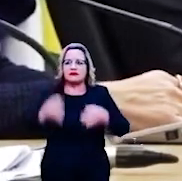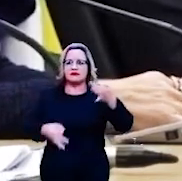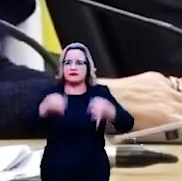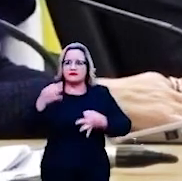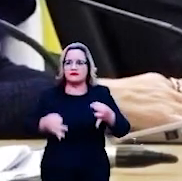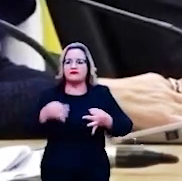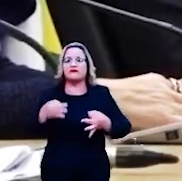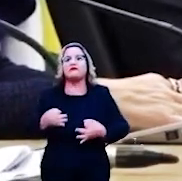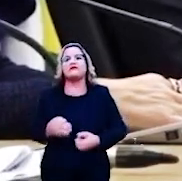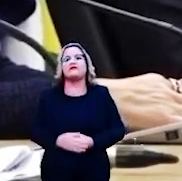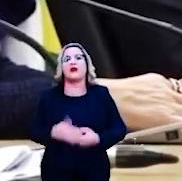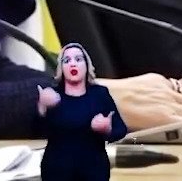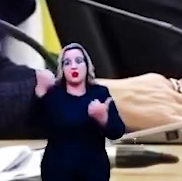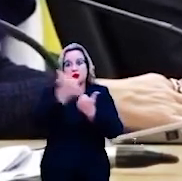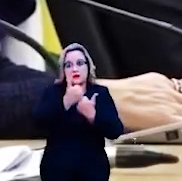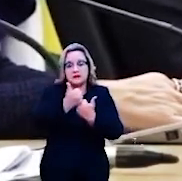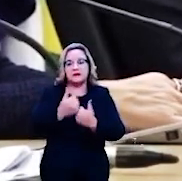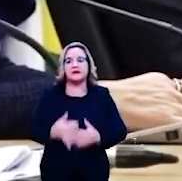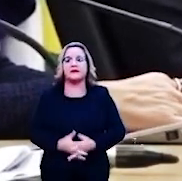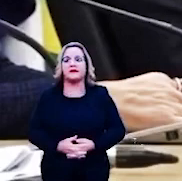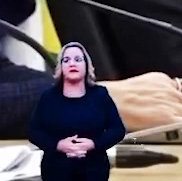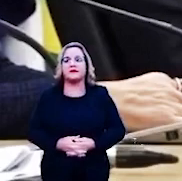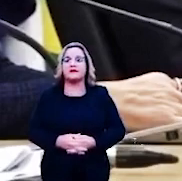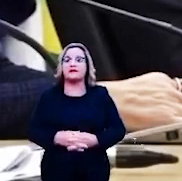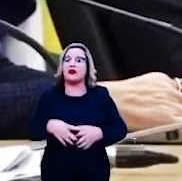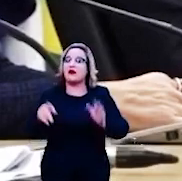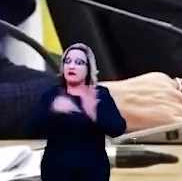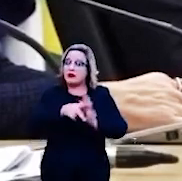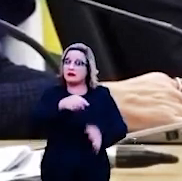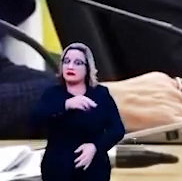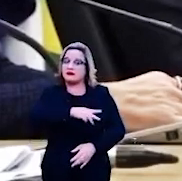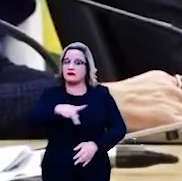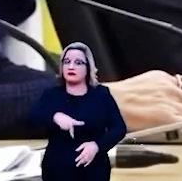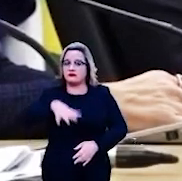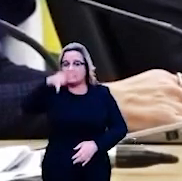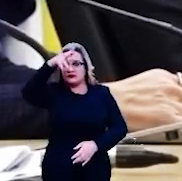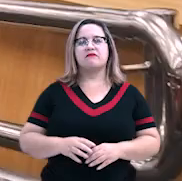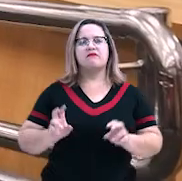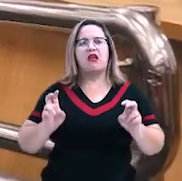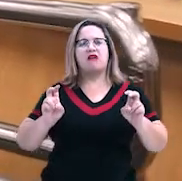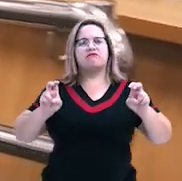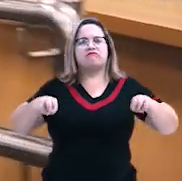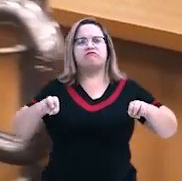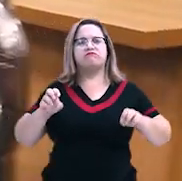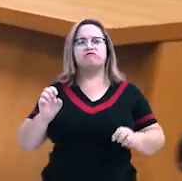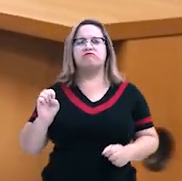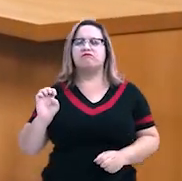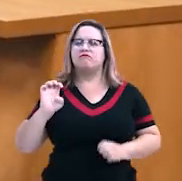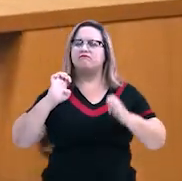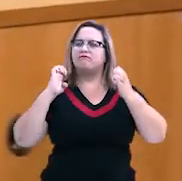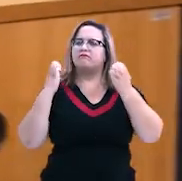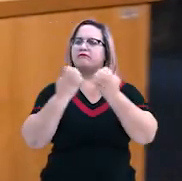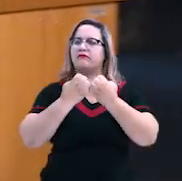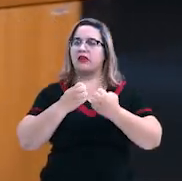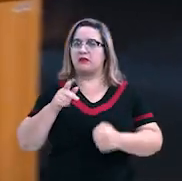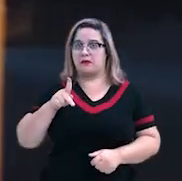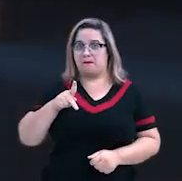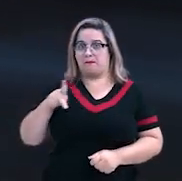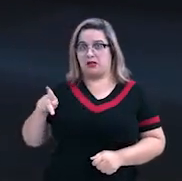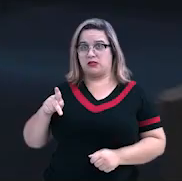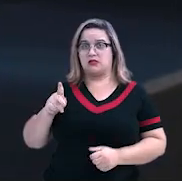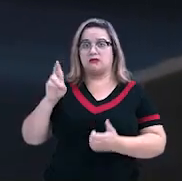de justiça substitutos do Ministério Público do Estado de Mato Grosso. A solenidade foi presidida